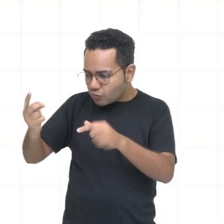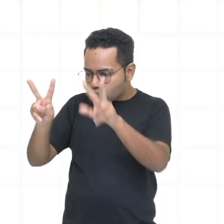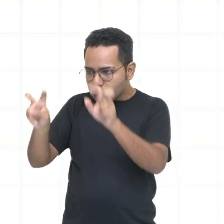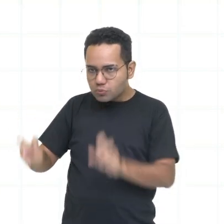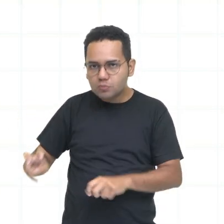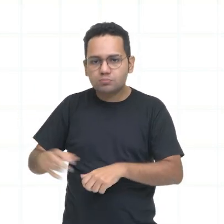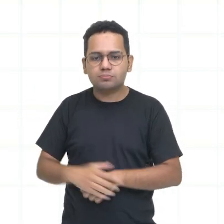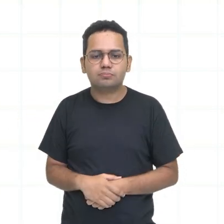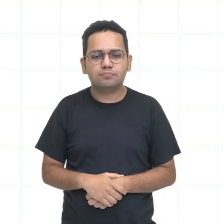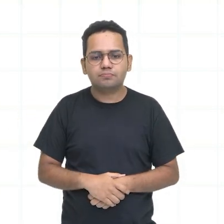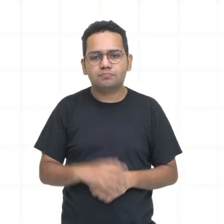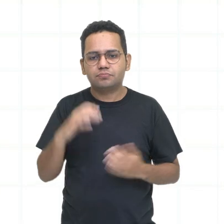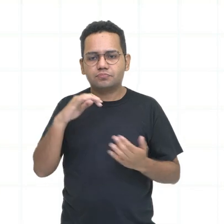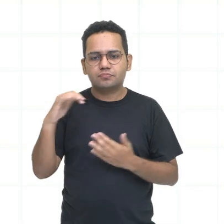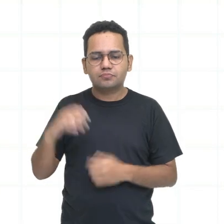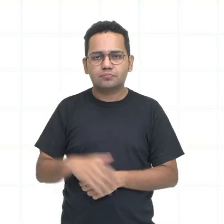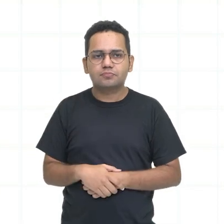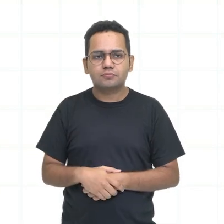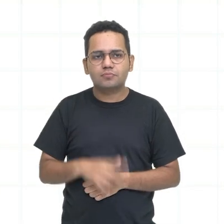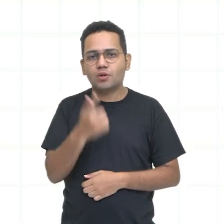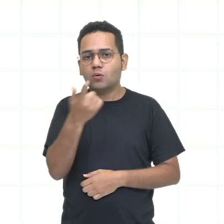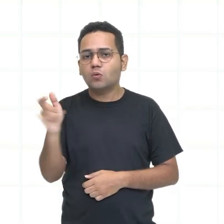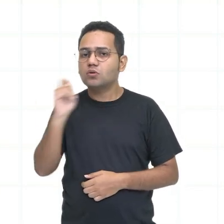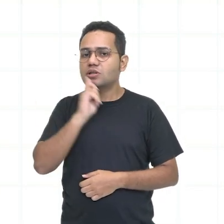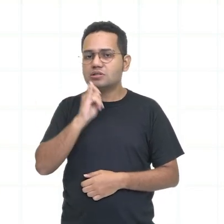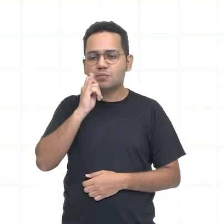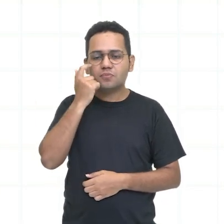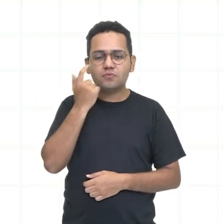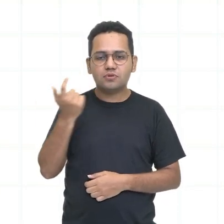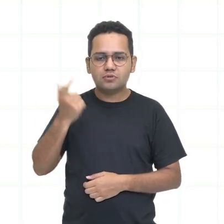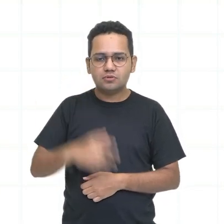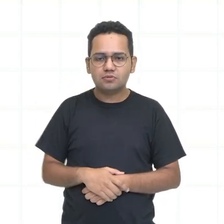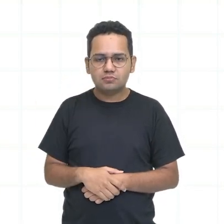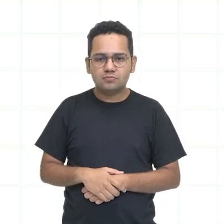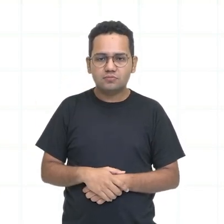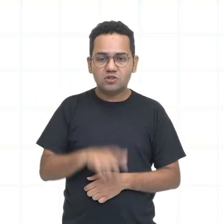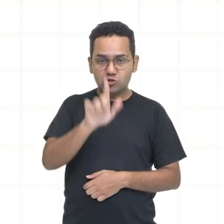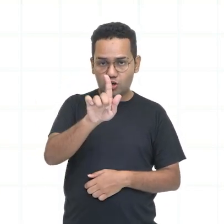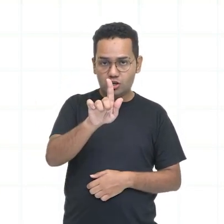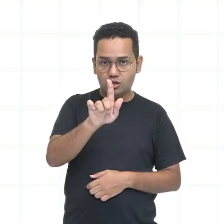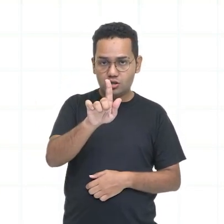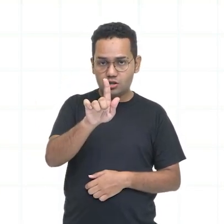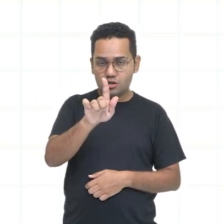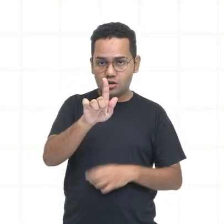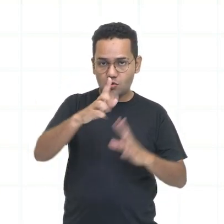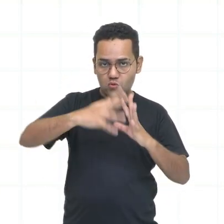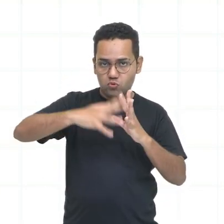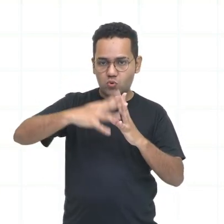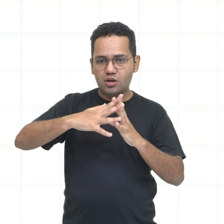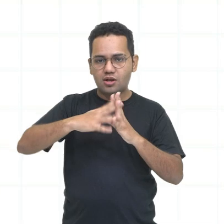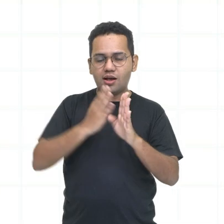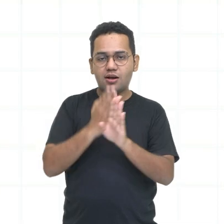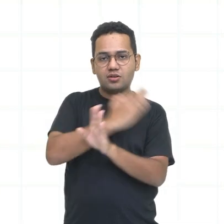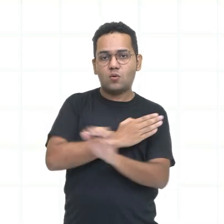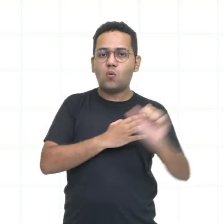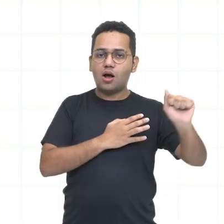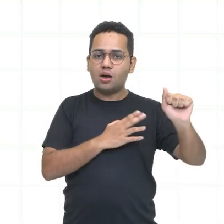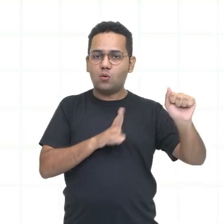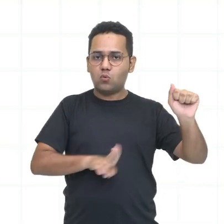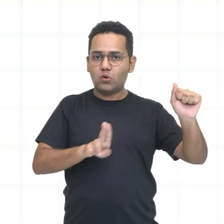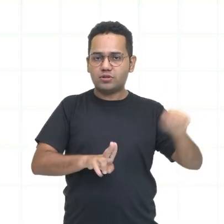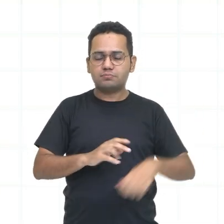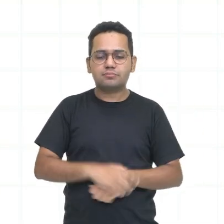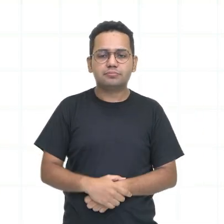A globalized world offers, então, olha só o G, consoante, então, portanto, o H. Um mundo